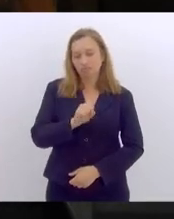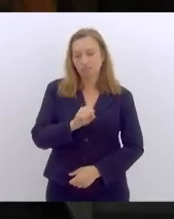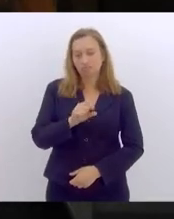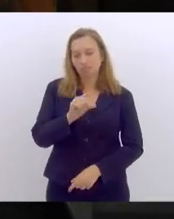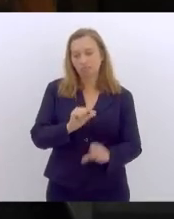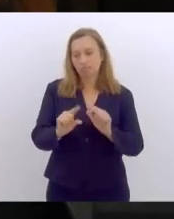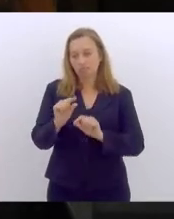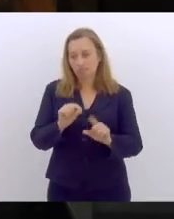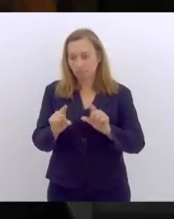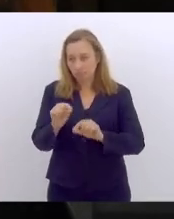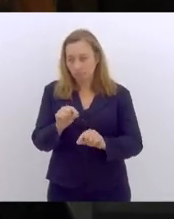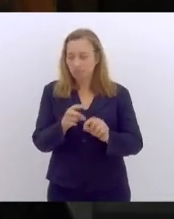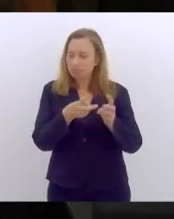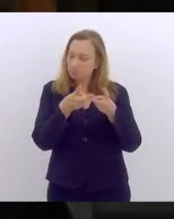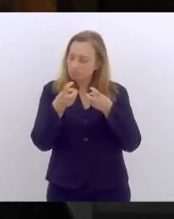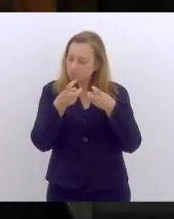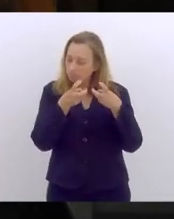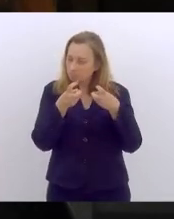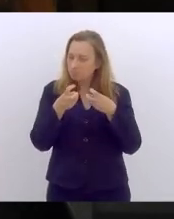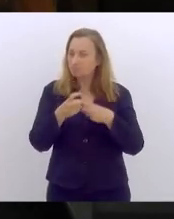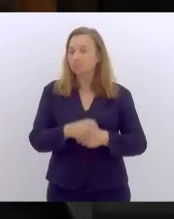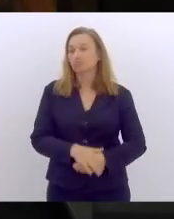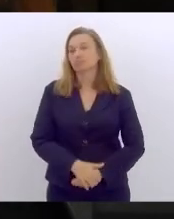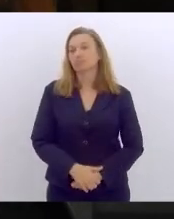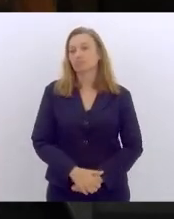escolha, muita observação